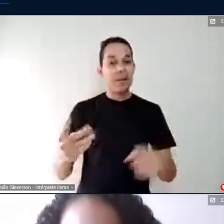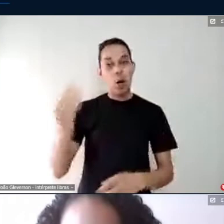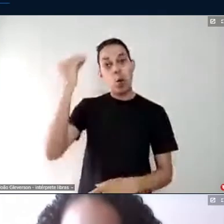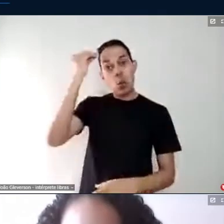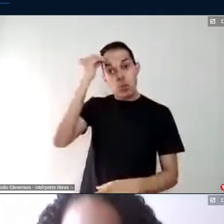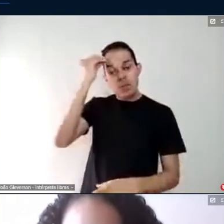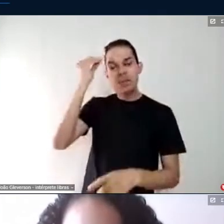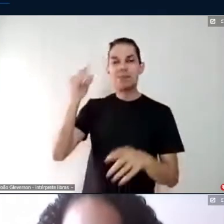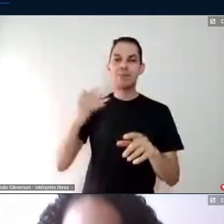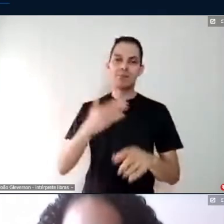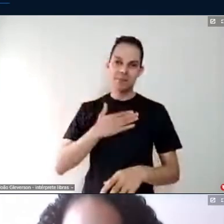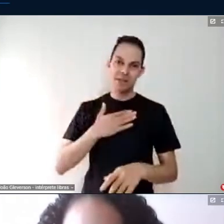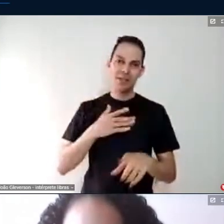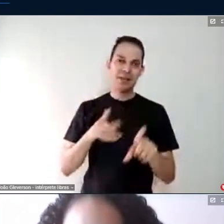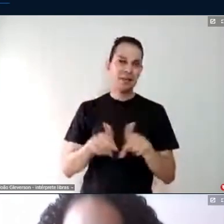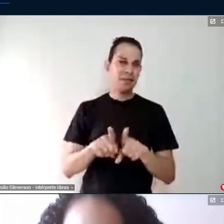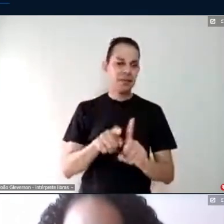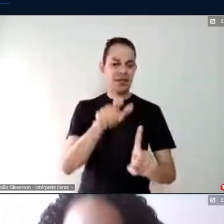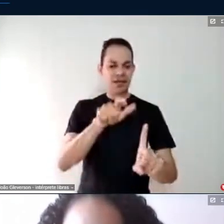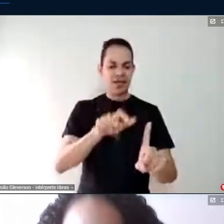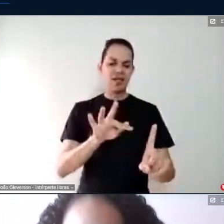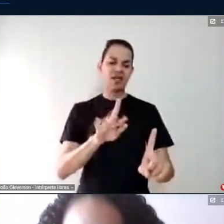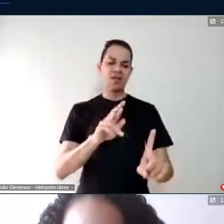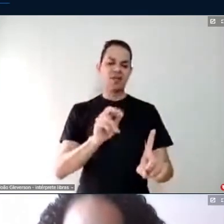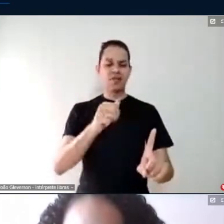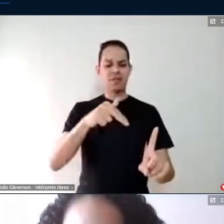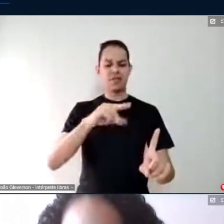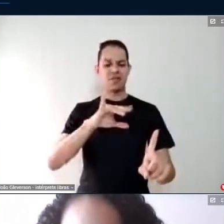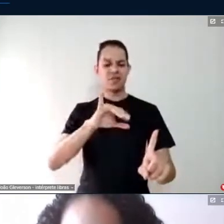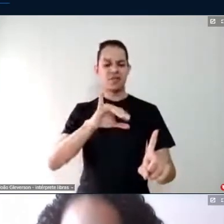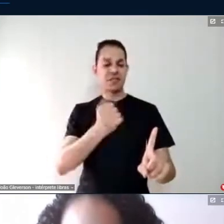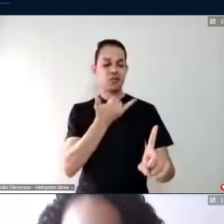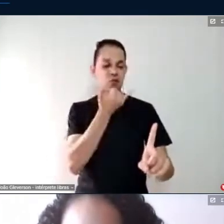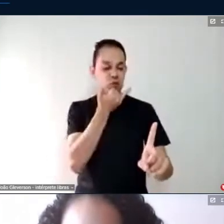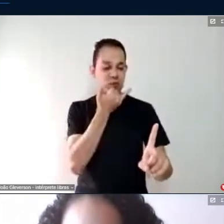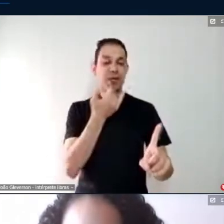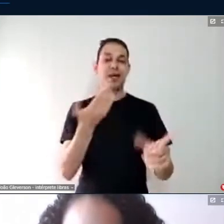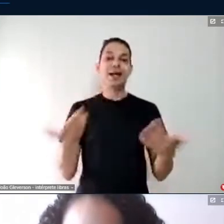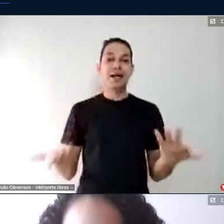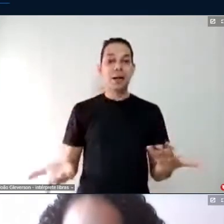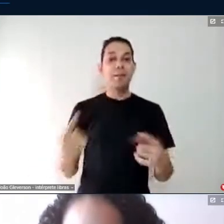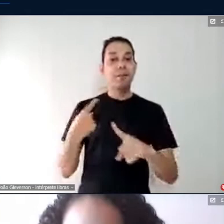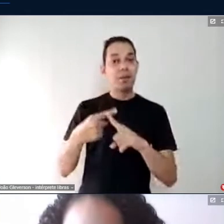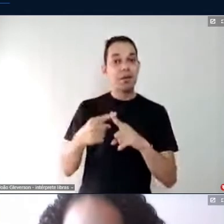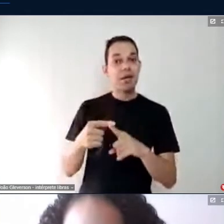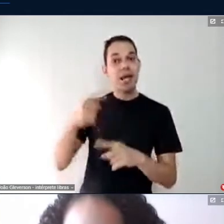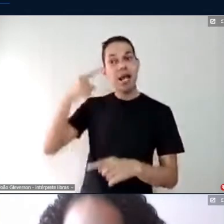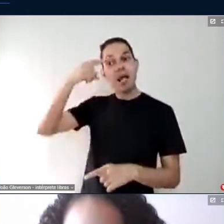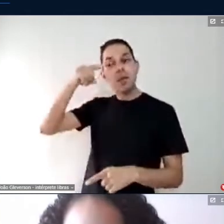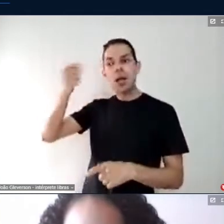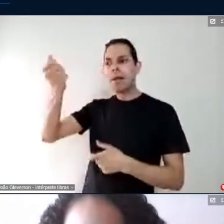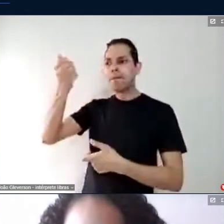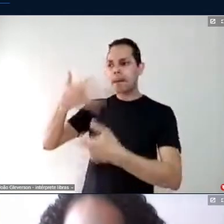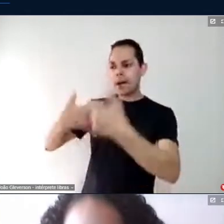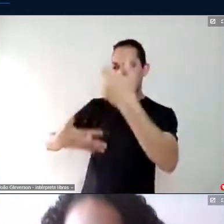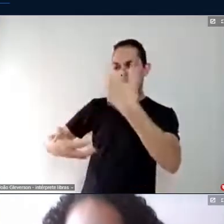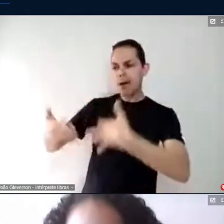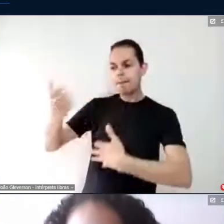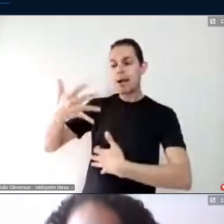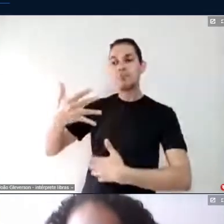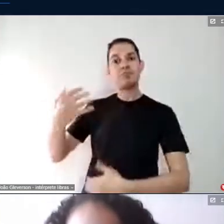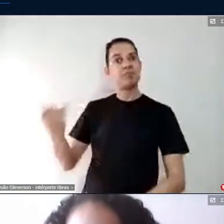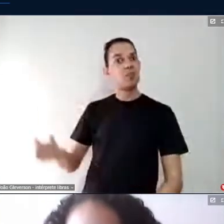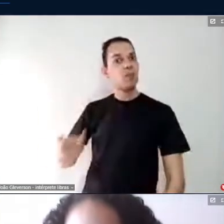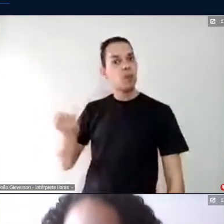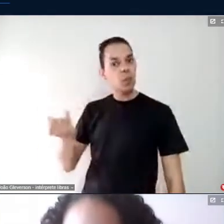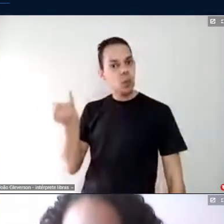Francis, porque é essencial, esses pontos que você levantou são fundamentais e a gente está em todas as